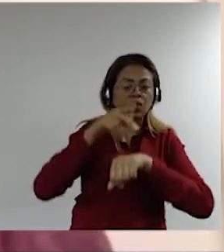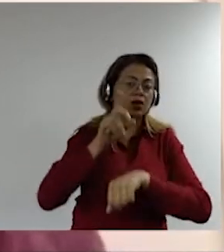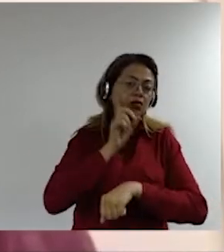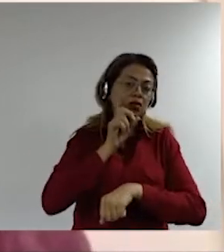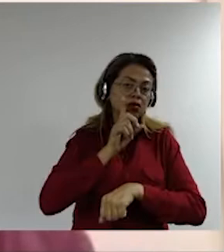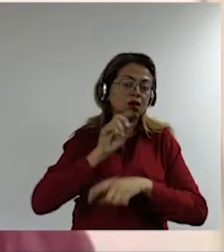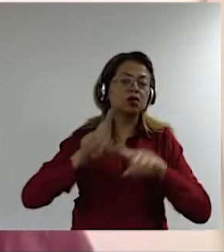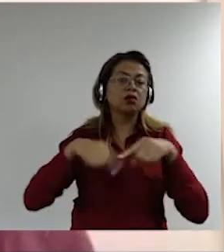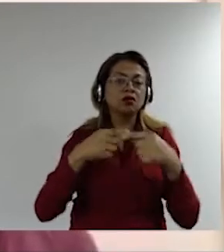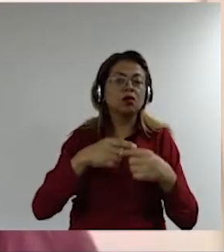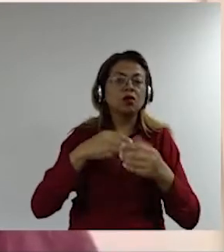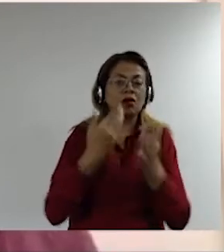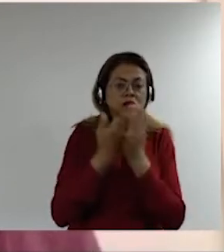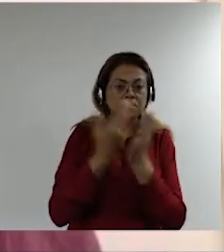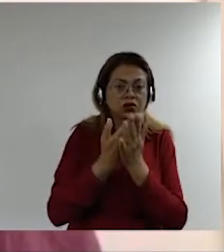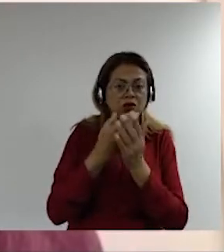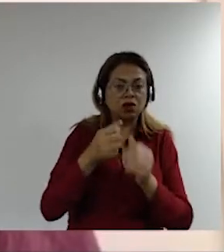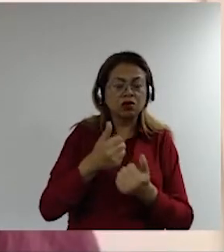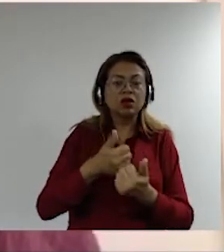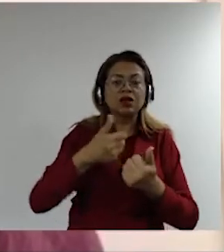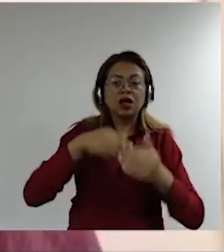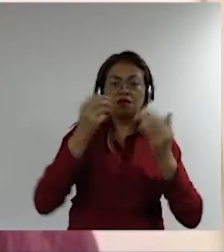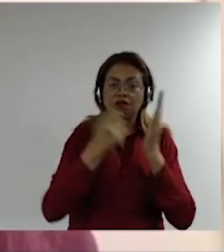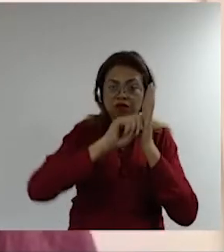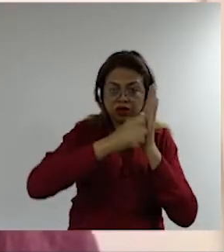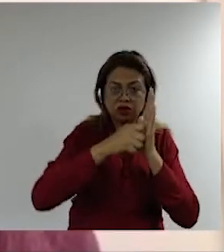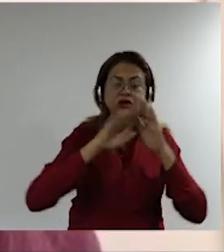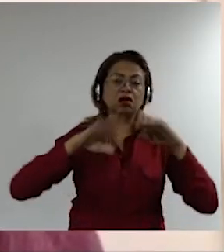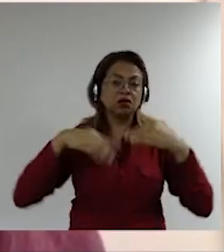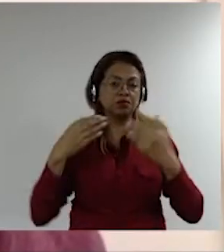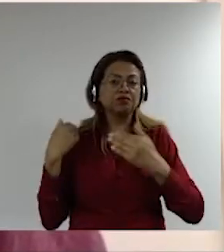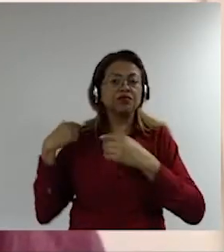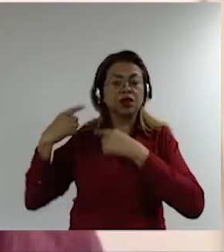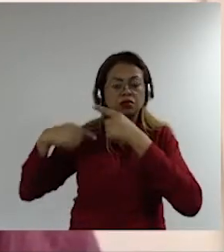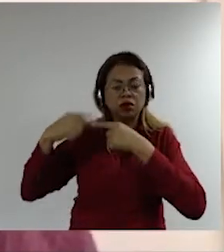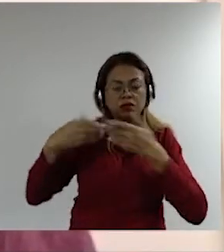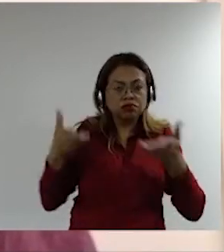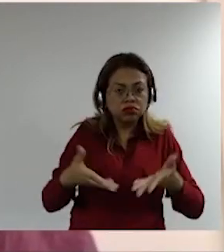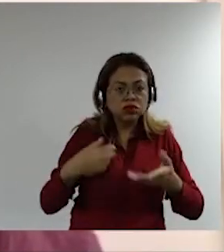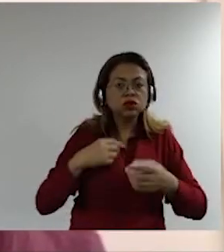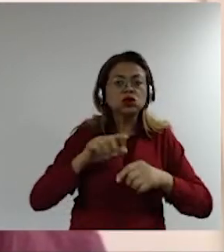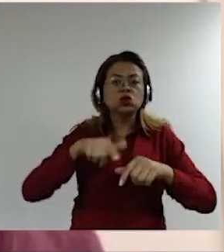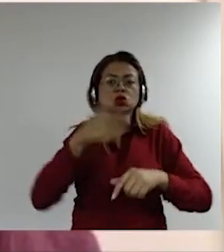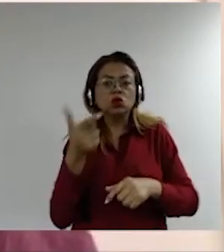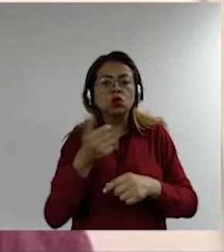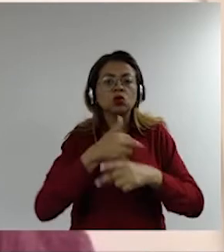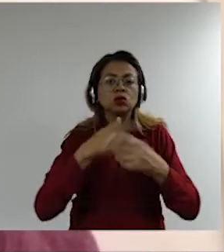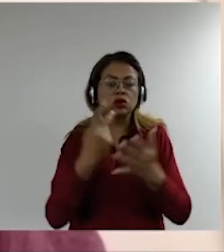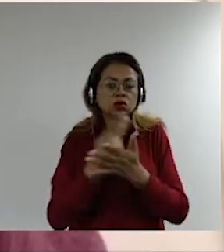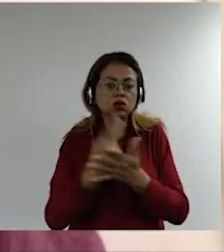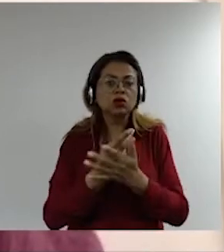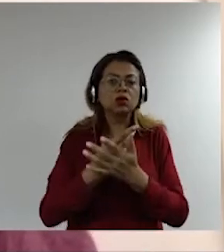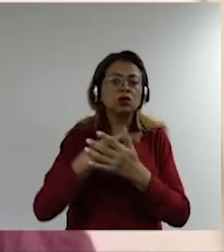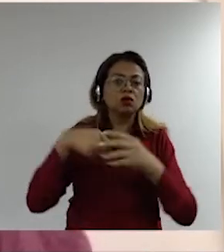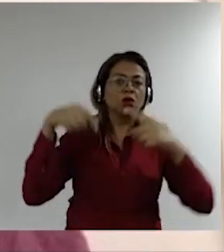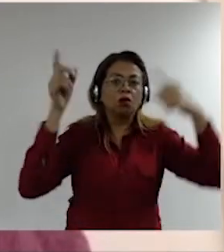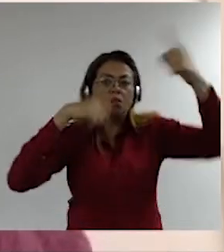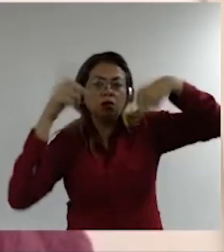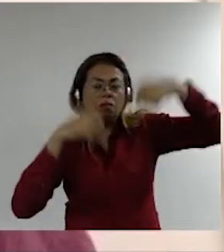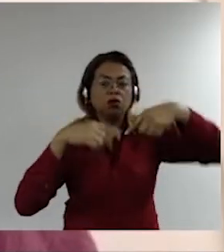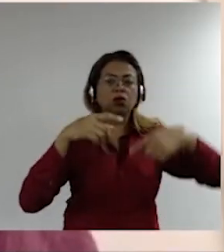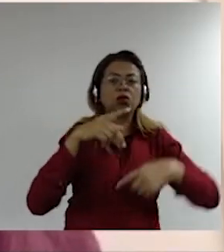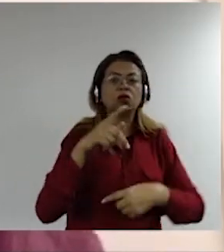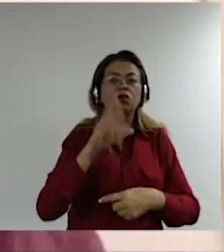uma avaliação muito rigorosa há pouco tempo. E outros eventos que aconteceram por lá, furacões, o Katrina, por